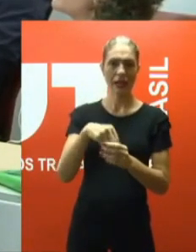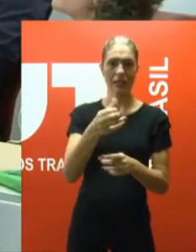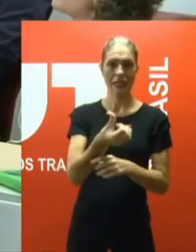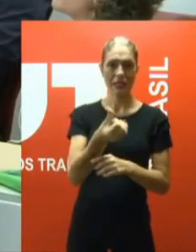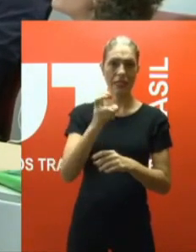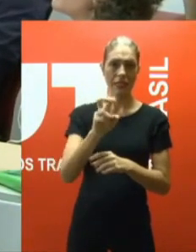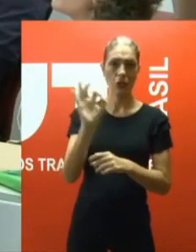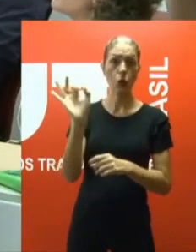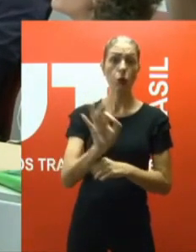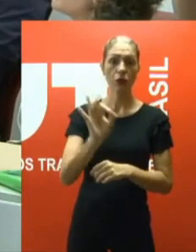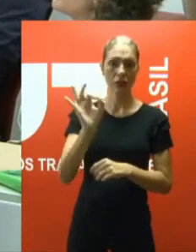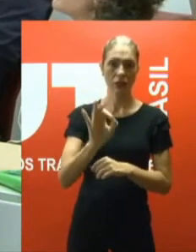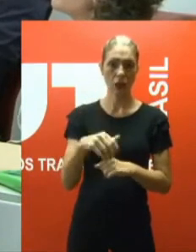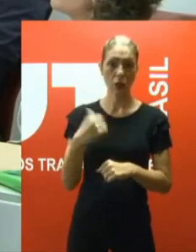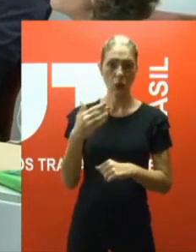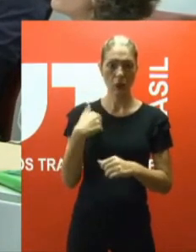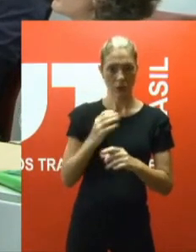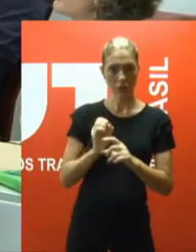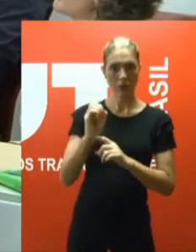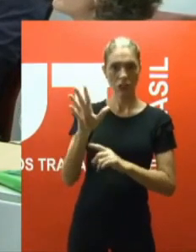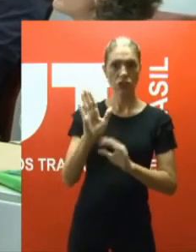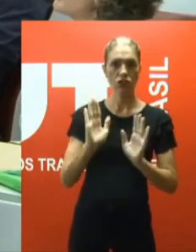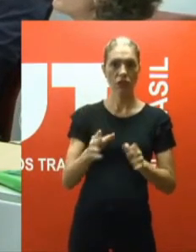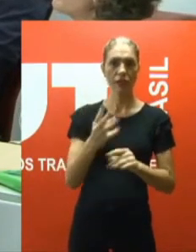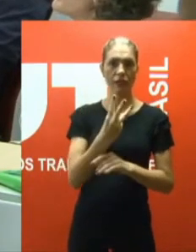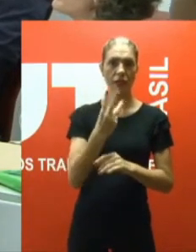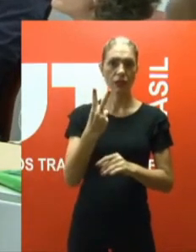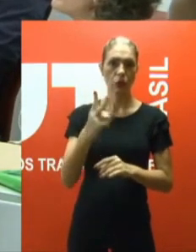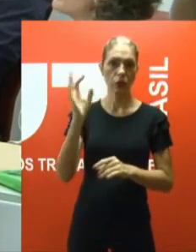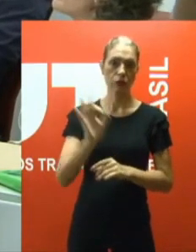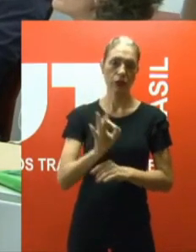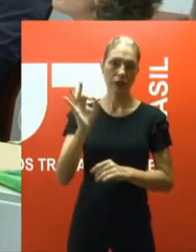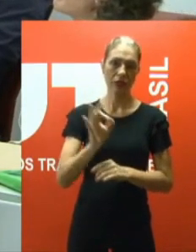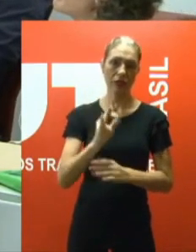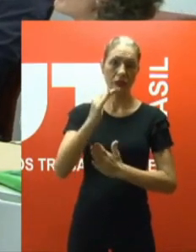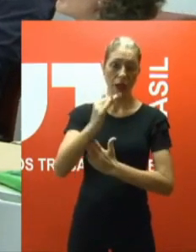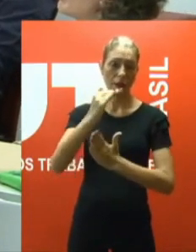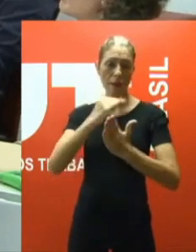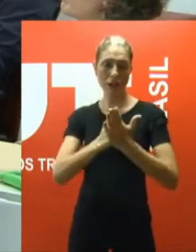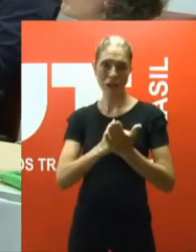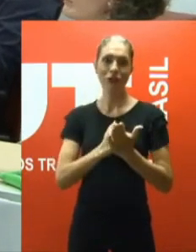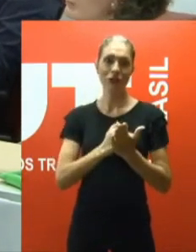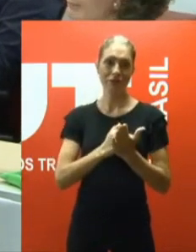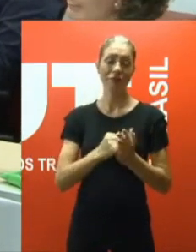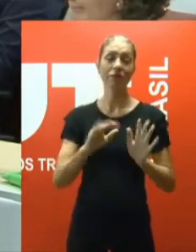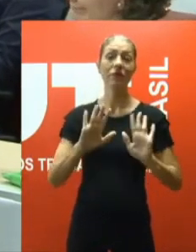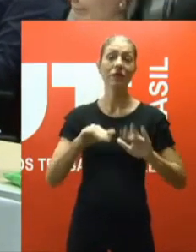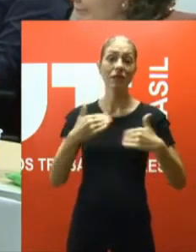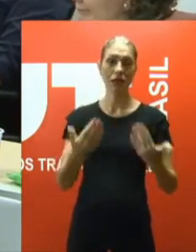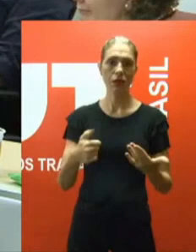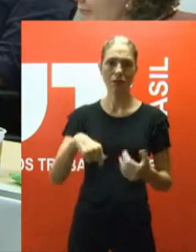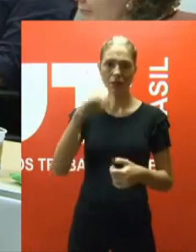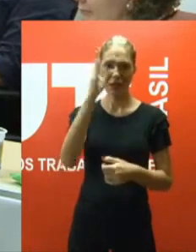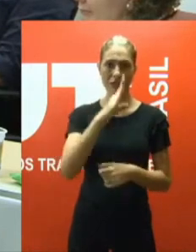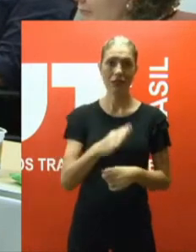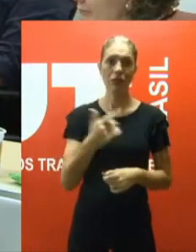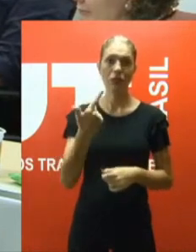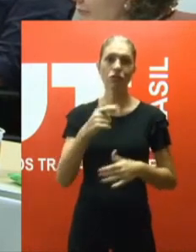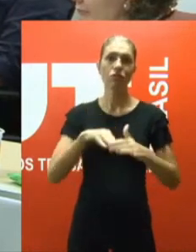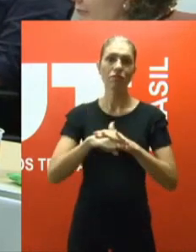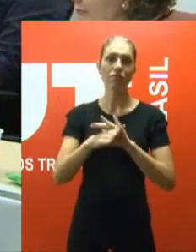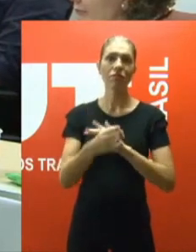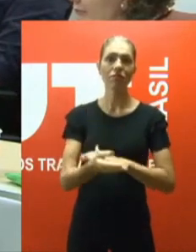65%. Quando nós saímos, ela estava 32%. O Brasil não tinha o hábito de ter reservas